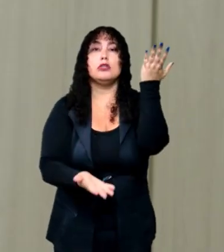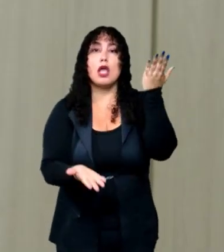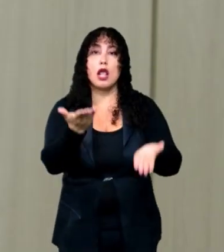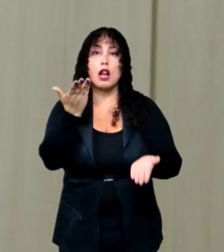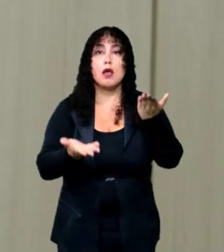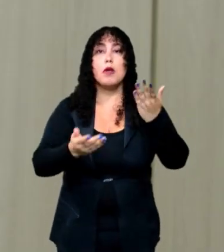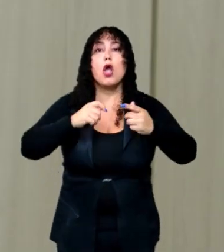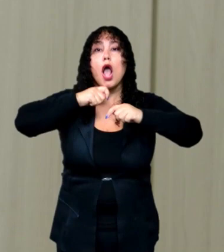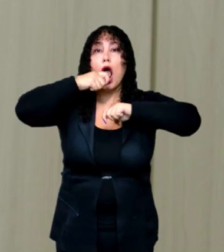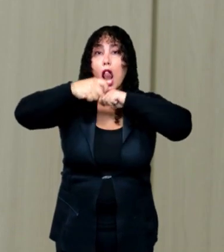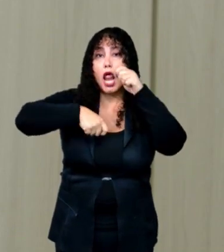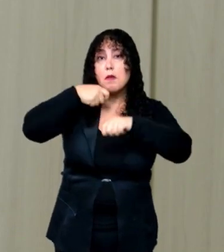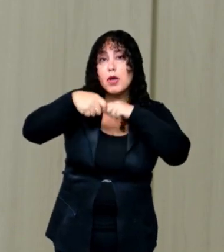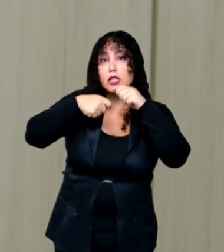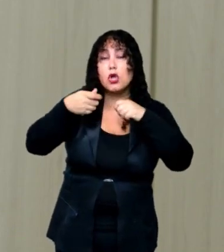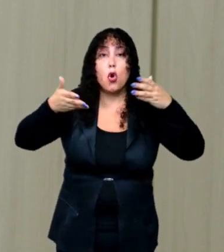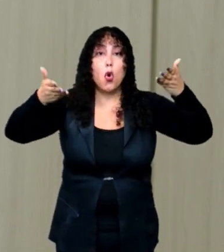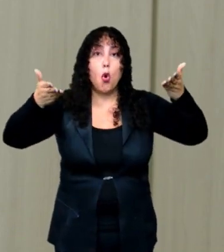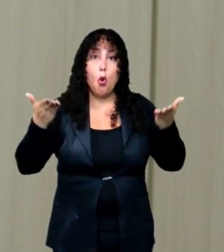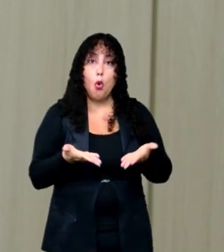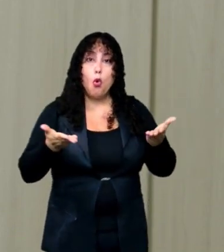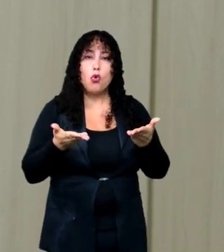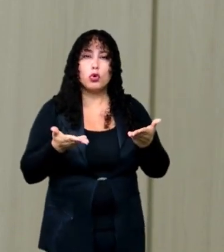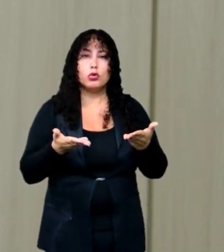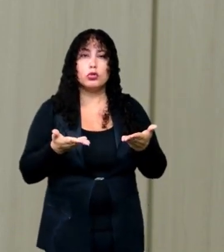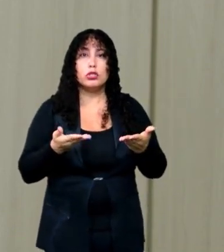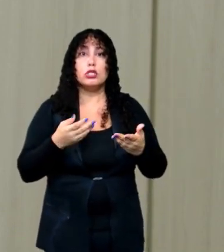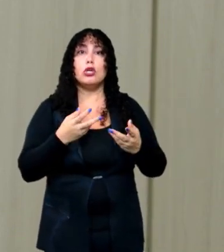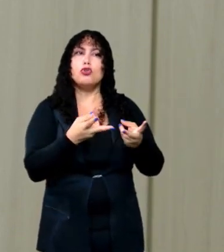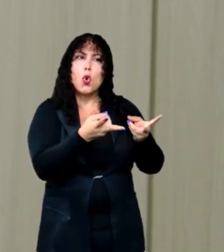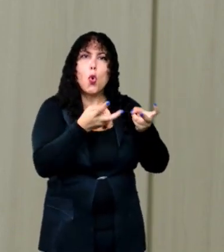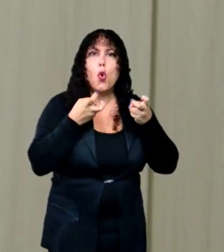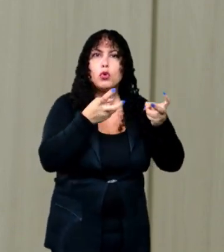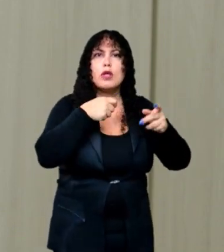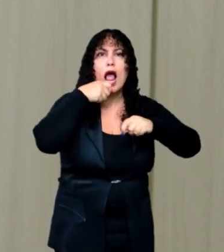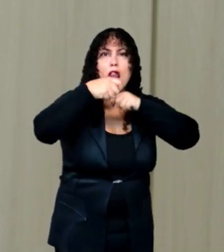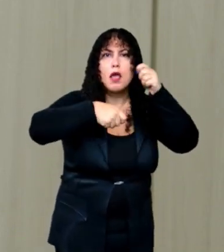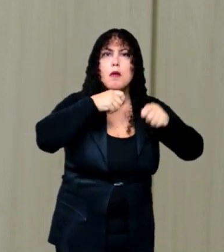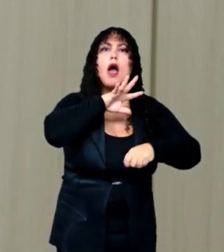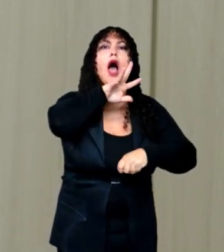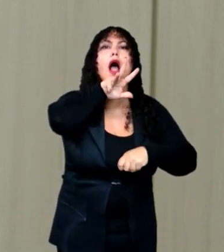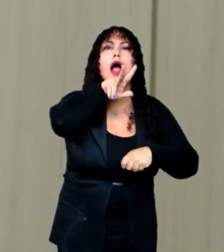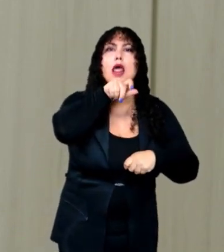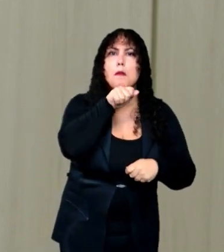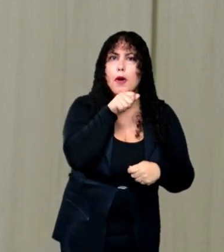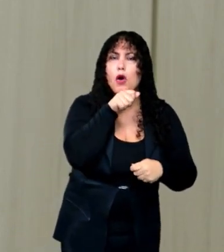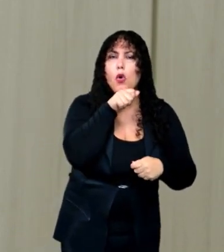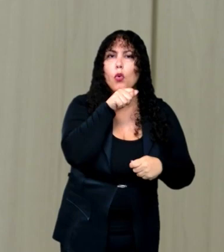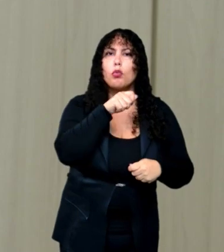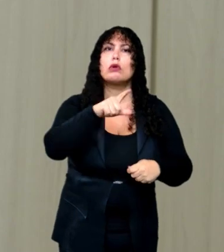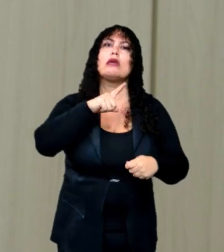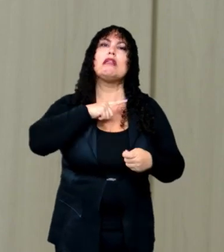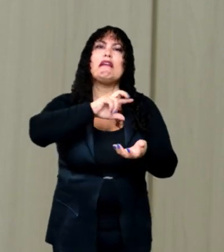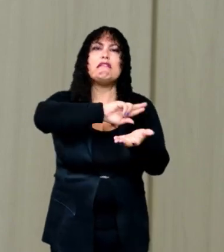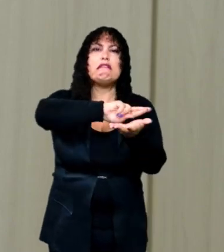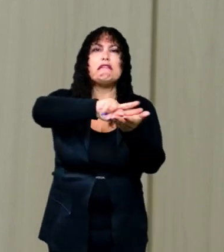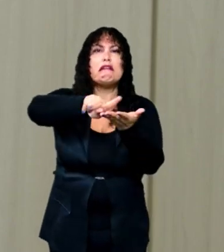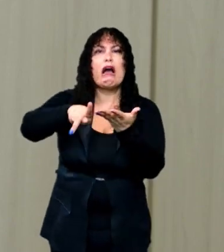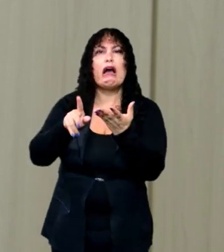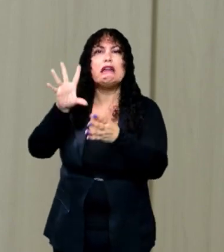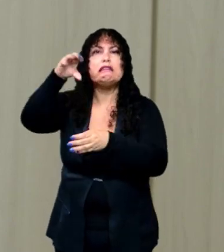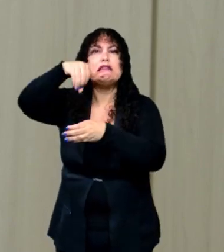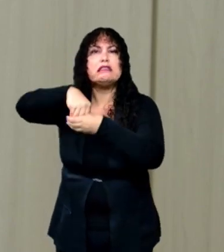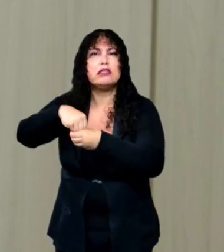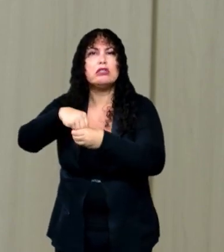alimentação. Como que eu vou... Hoje a gente consome alimentos de origem animal que tem um monte de produtos dentro